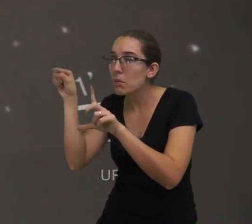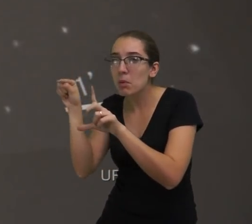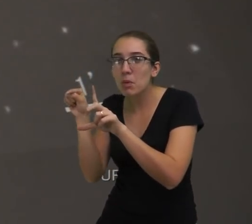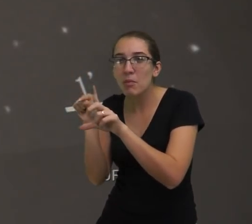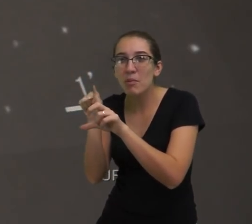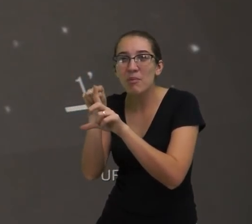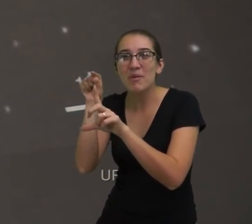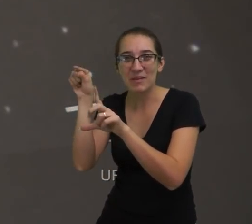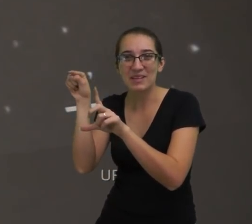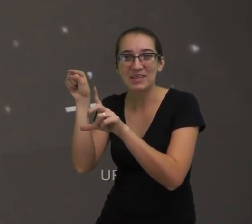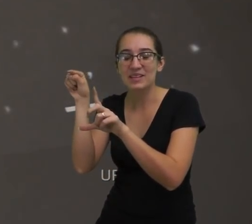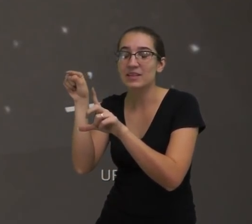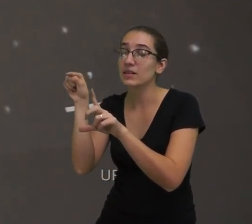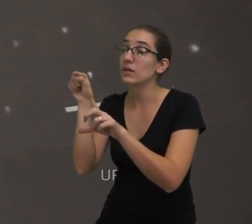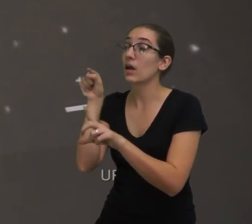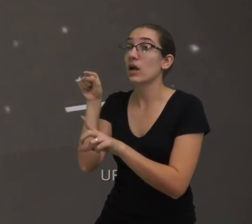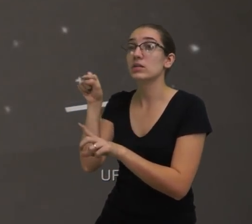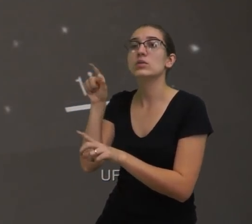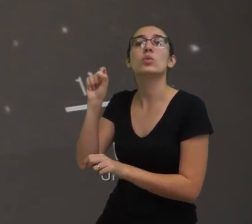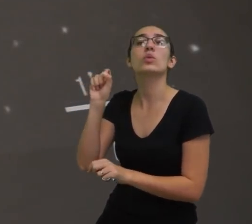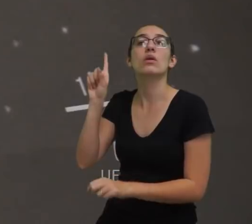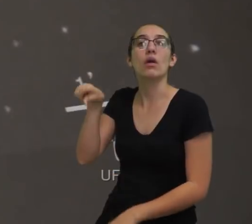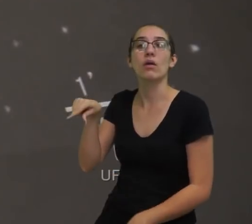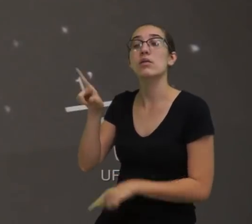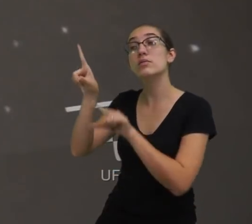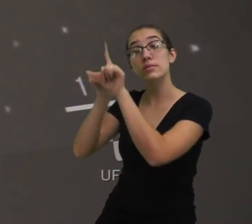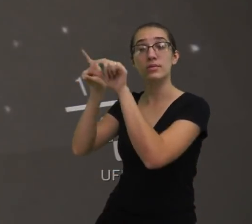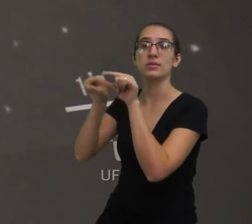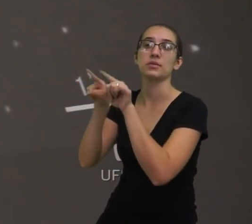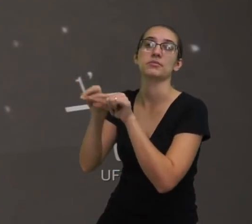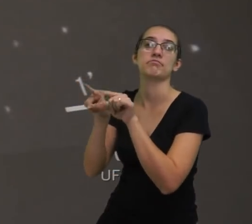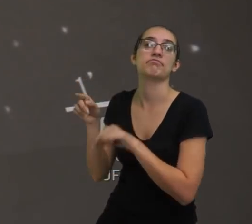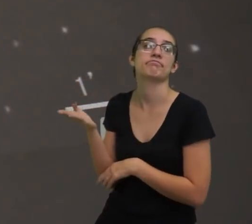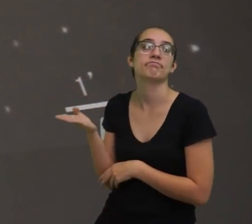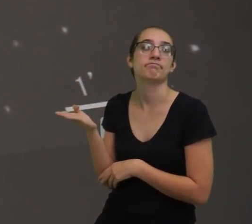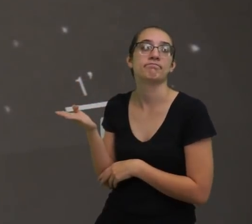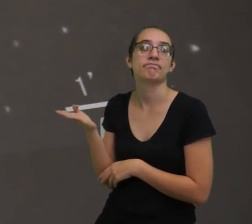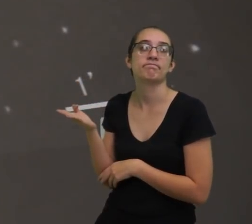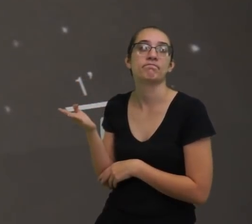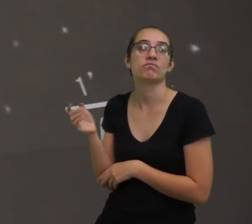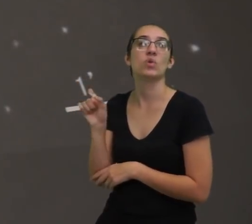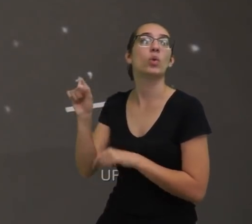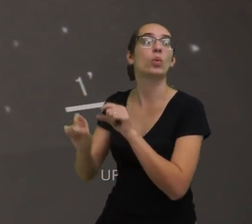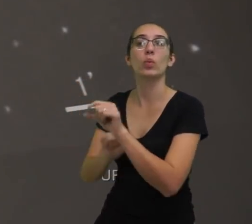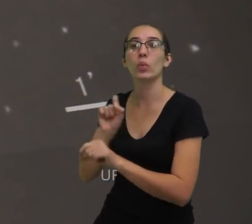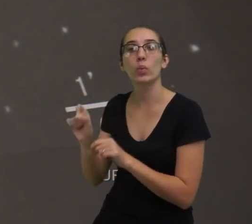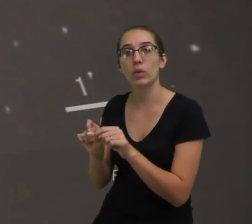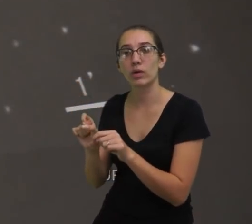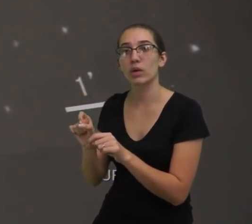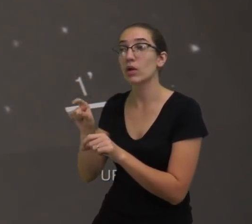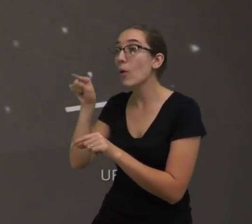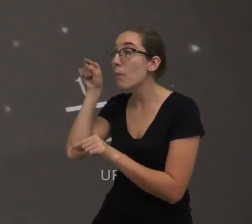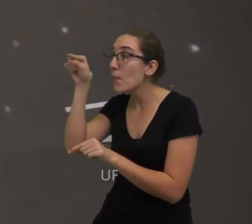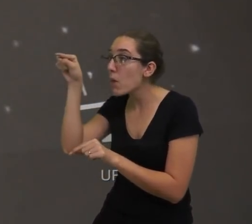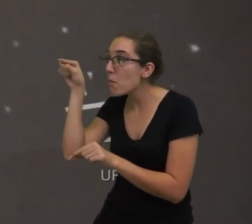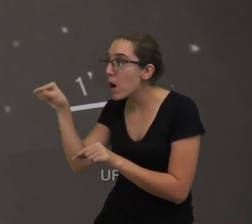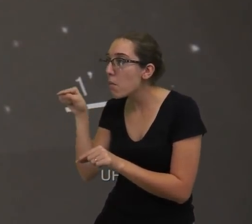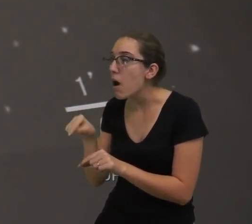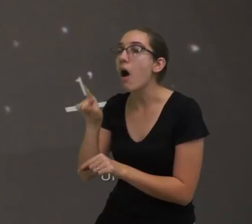são estrelas. Tá? E aí olha só, o pontinho tem o tamanho de uma estrela. Então por isso eles disseram, são fontes de